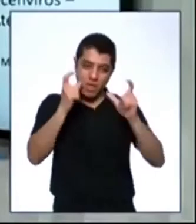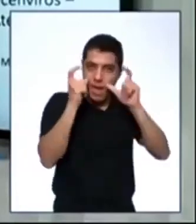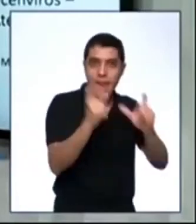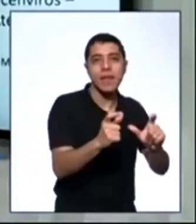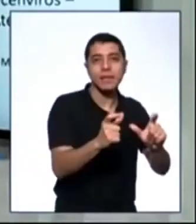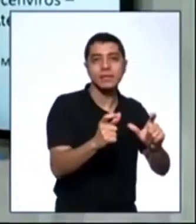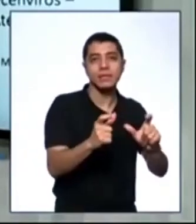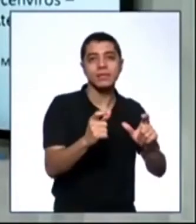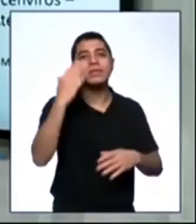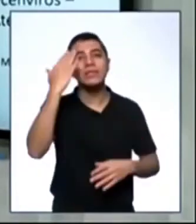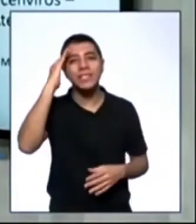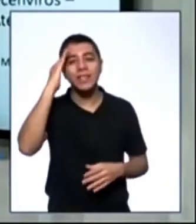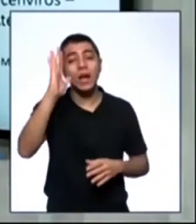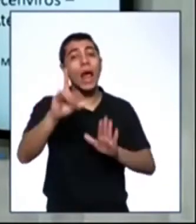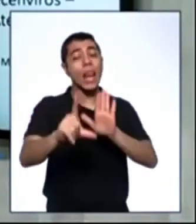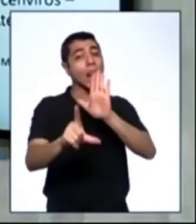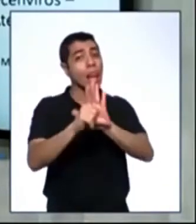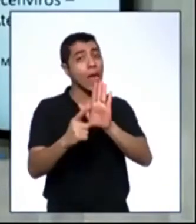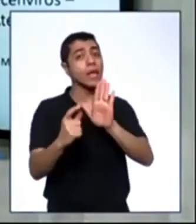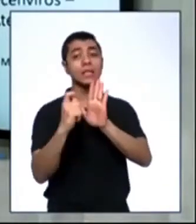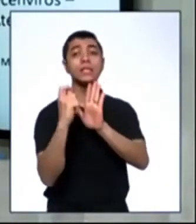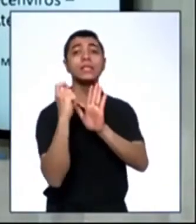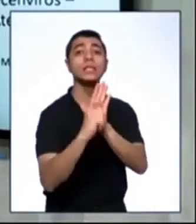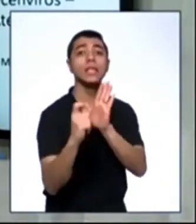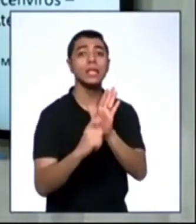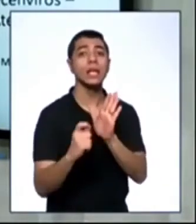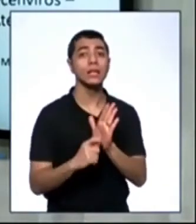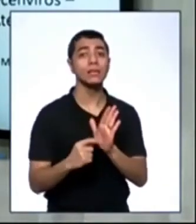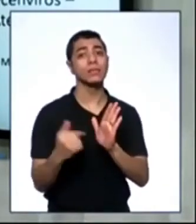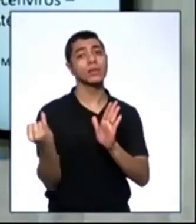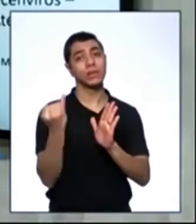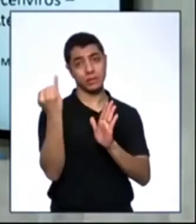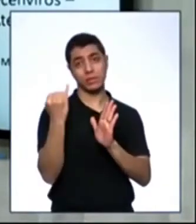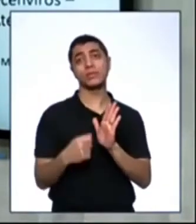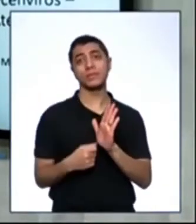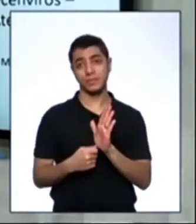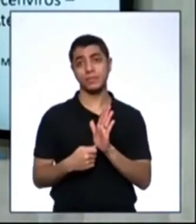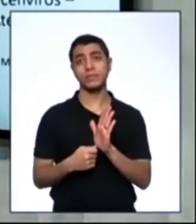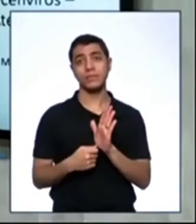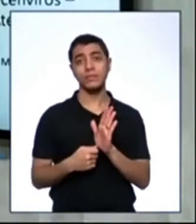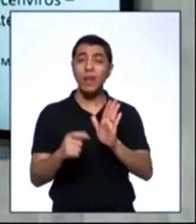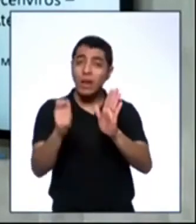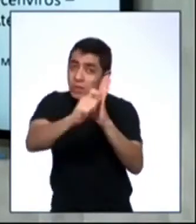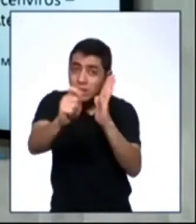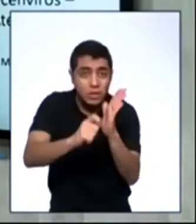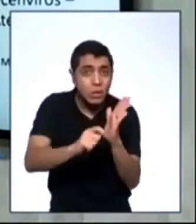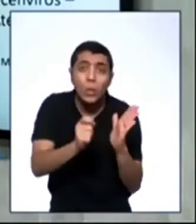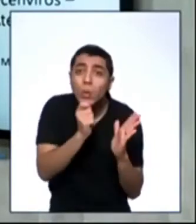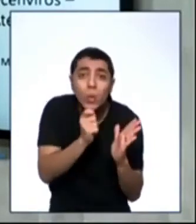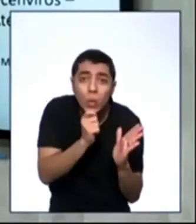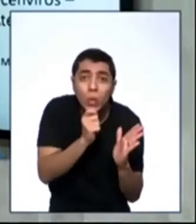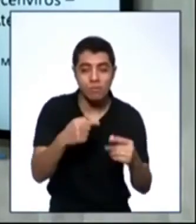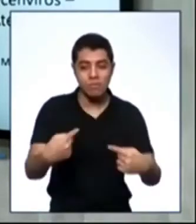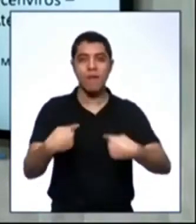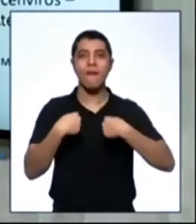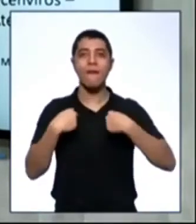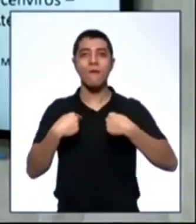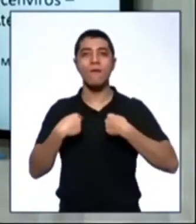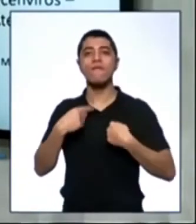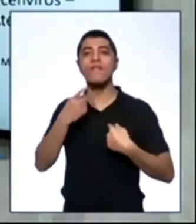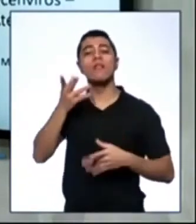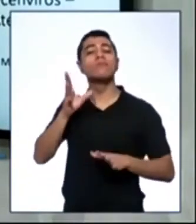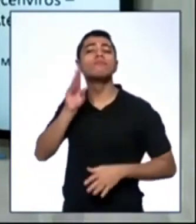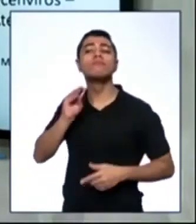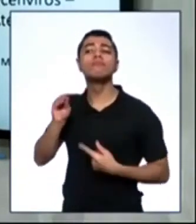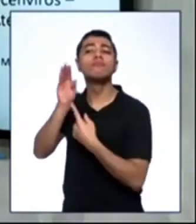aí. Se eu não tenho lei escrita, quem domina o poder faz o que quiser. Eu manipulo a justiça. Entende a